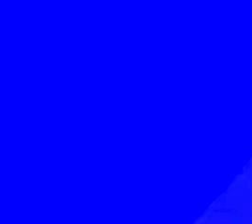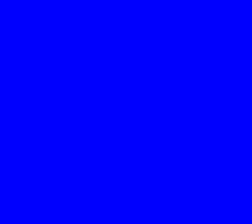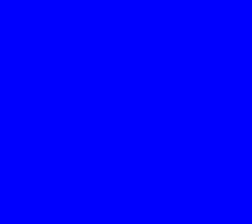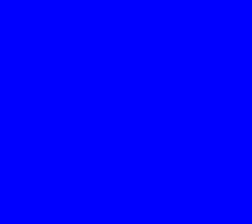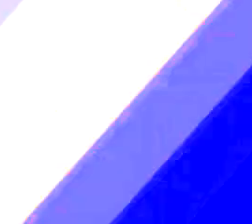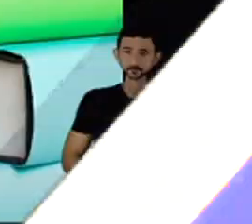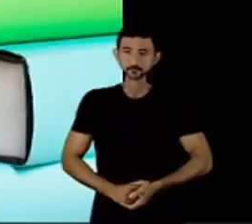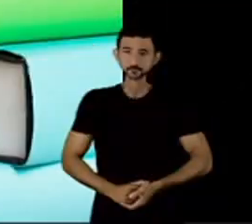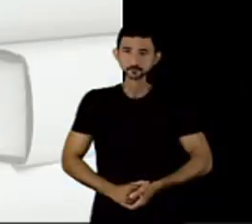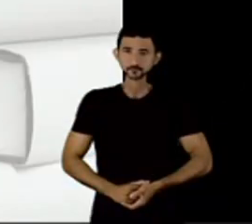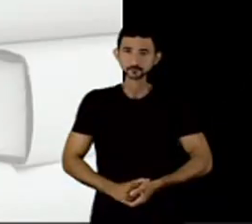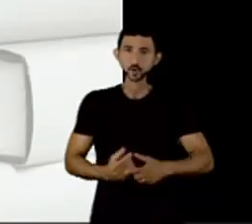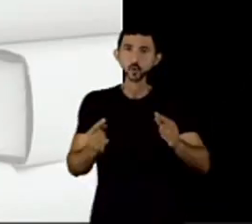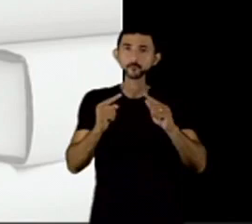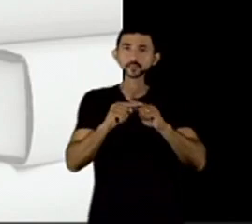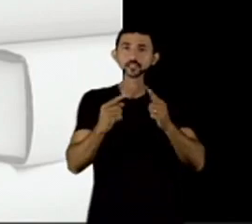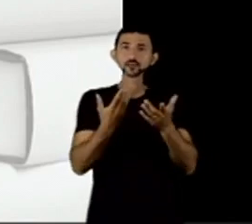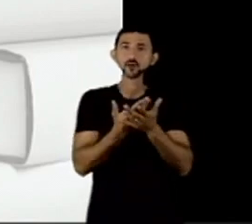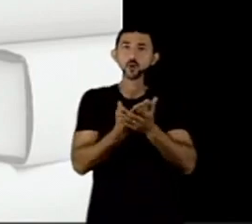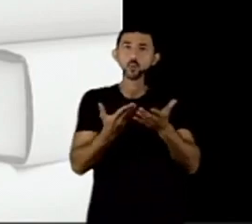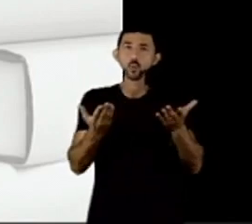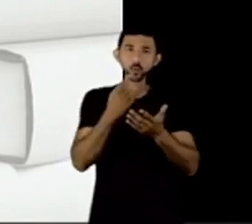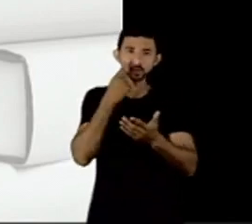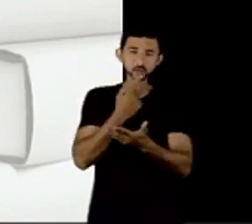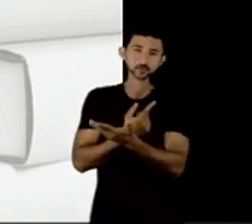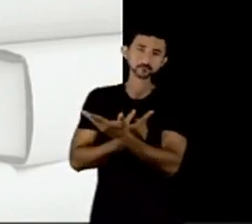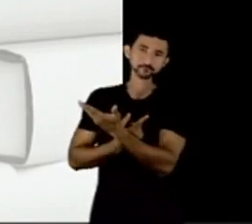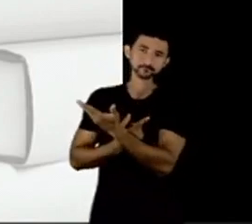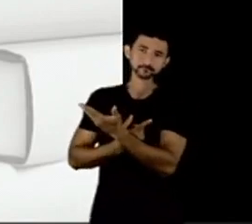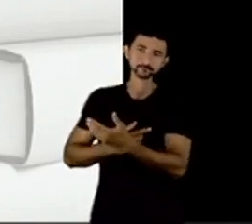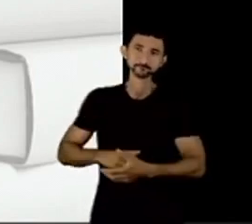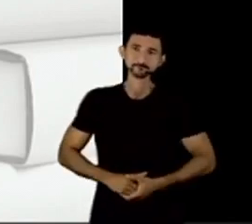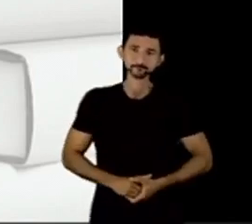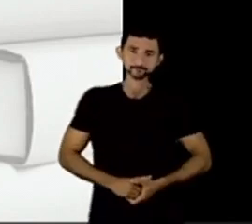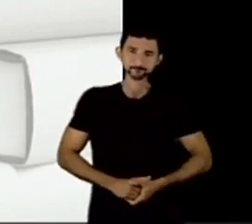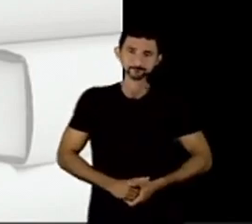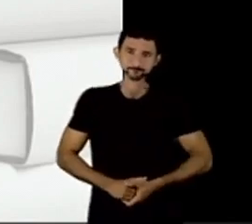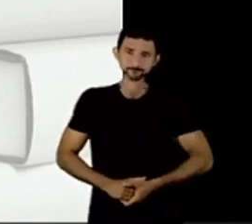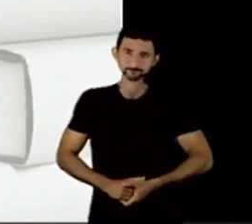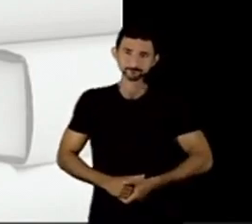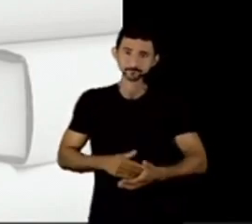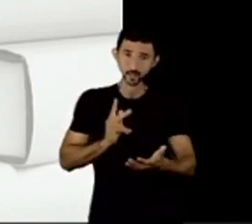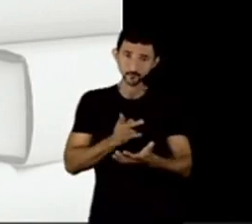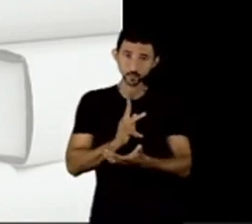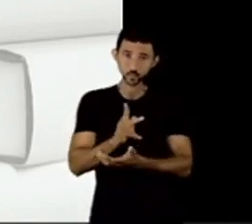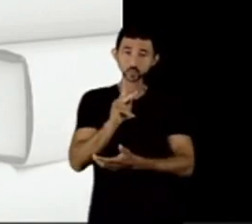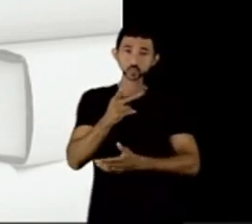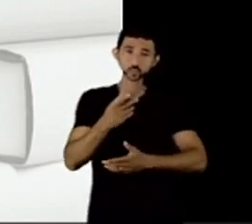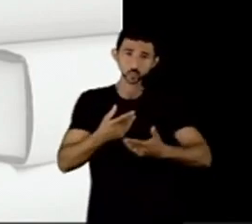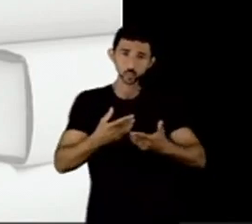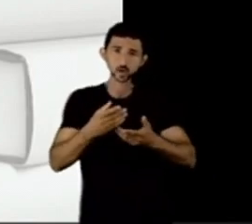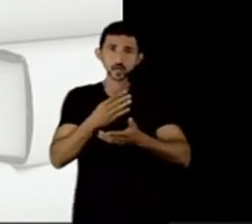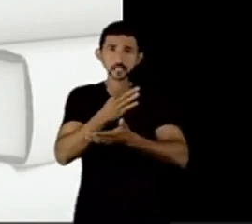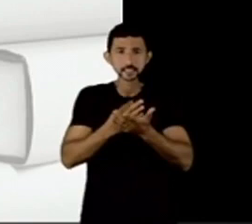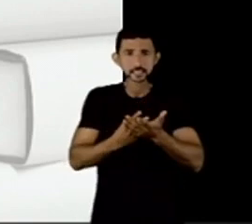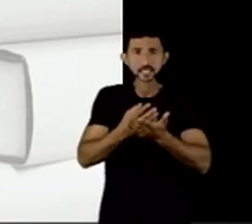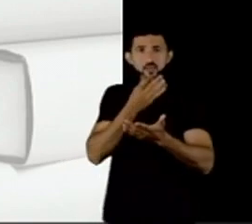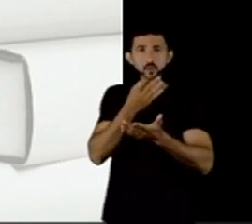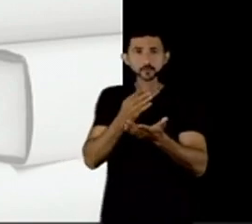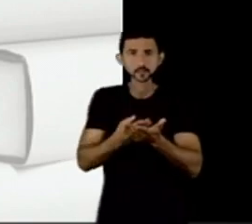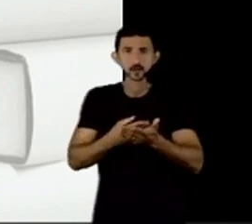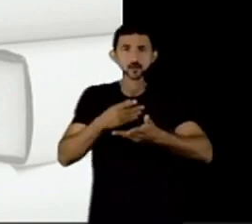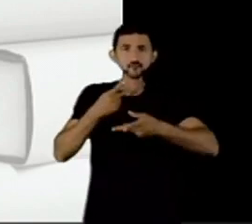para os objetivos da nossa aula de hoje, dá uma olhadinha aí na sua tela. Hoje nós vamos continuar conversando sobre textos